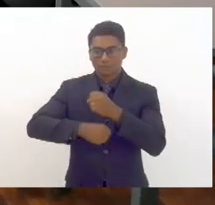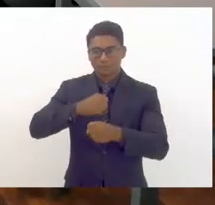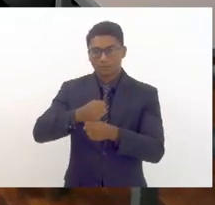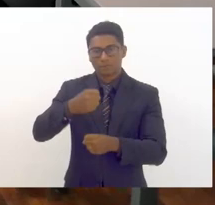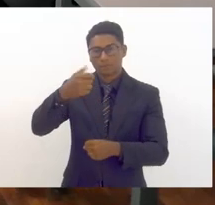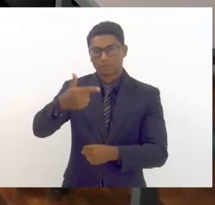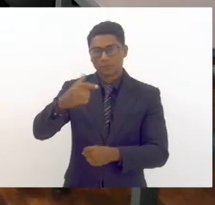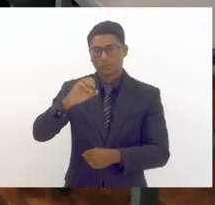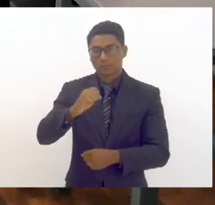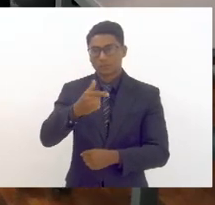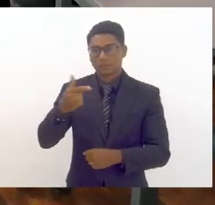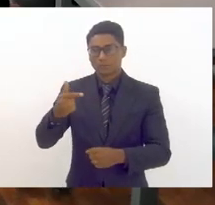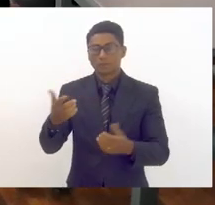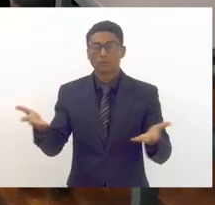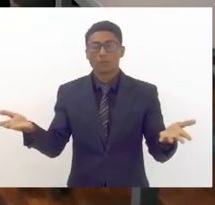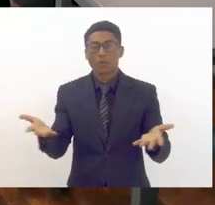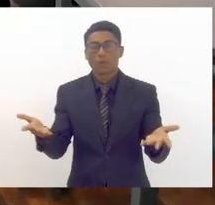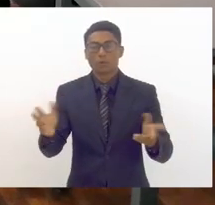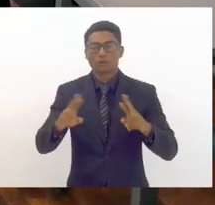seguinte tema: